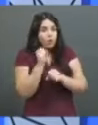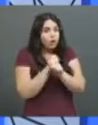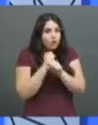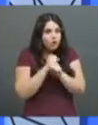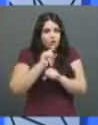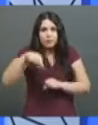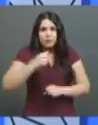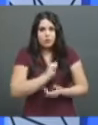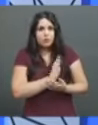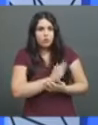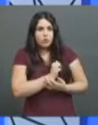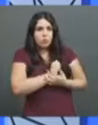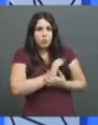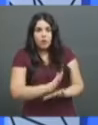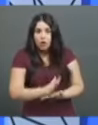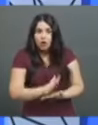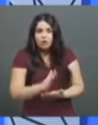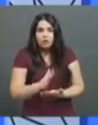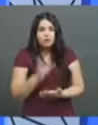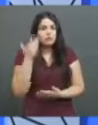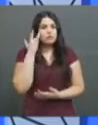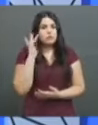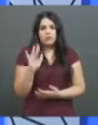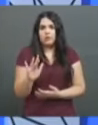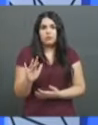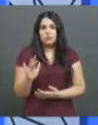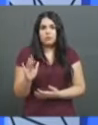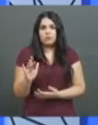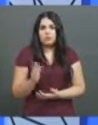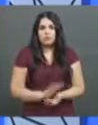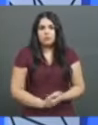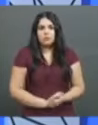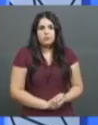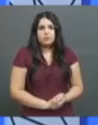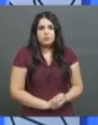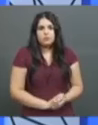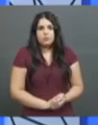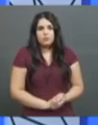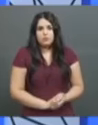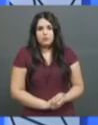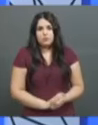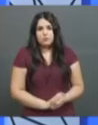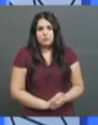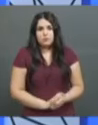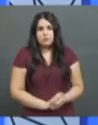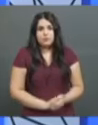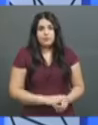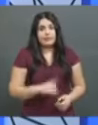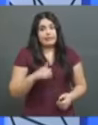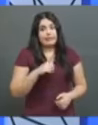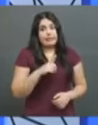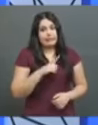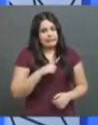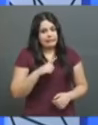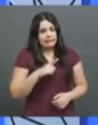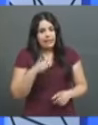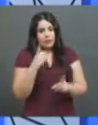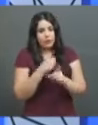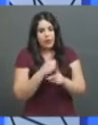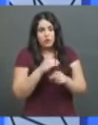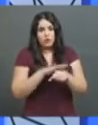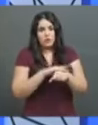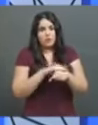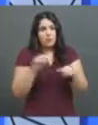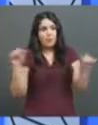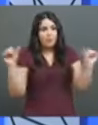exemplo, sem ter tido conhecimento na época, o que naturalmente traz a ele um prognóstico pior, uma dificuldade maior,